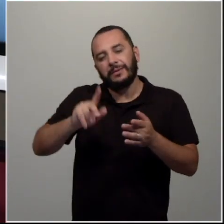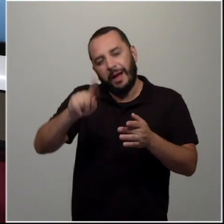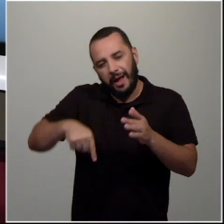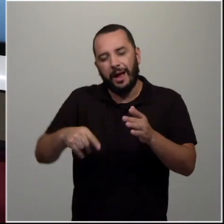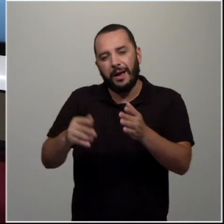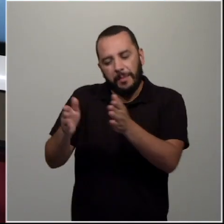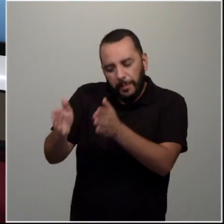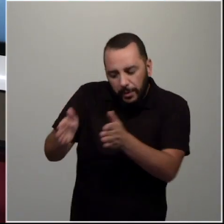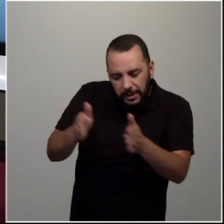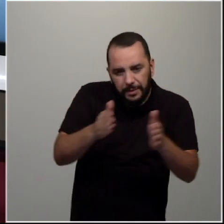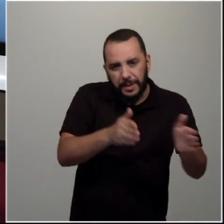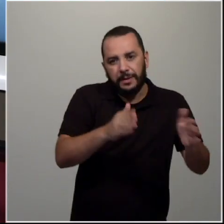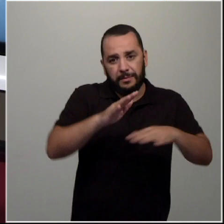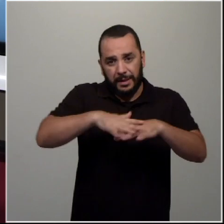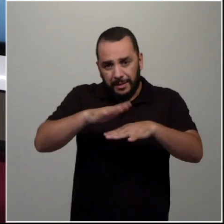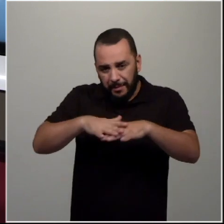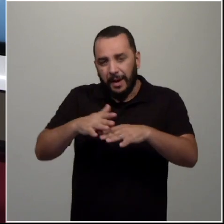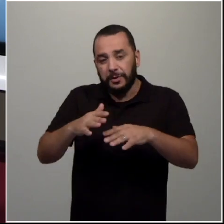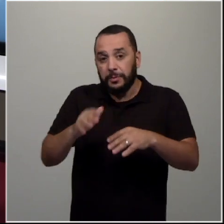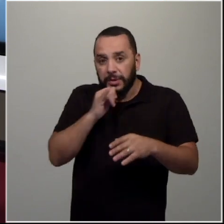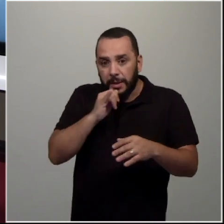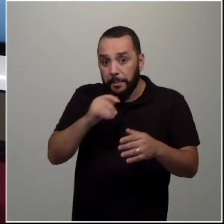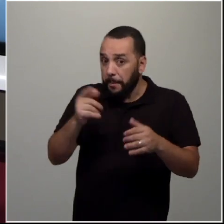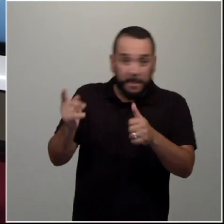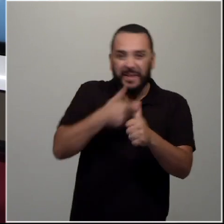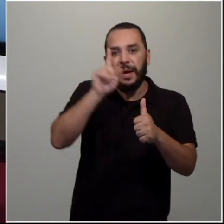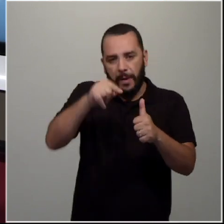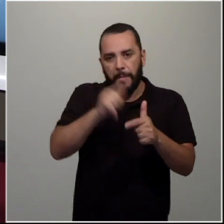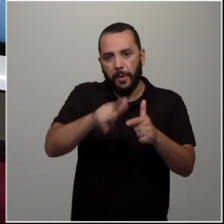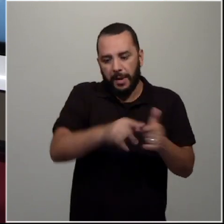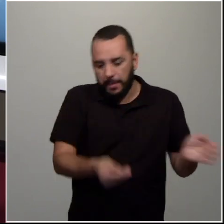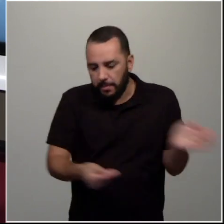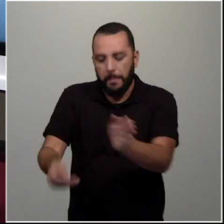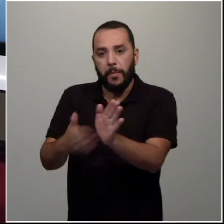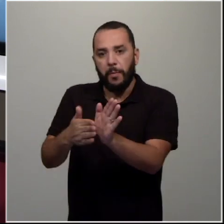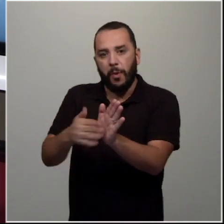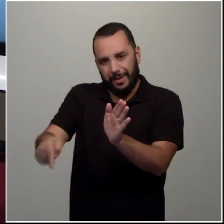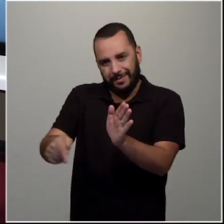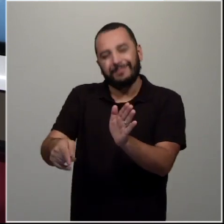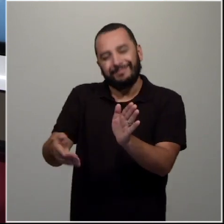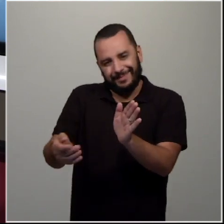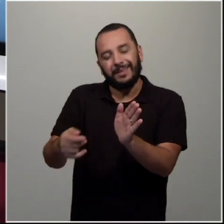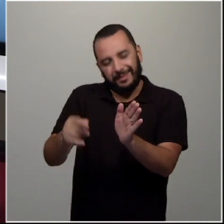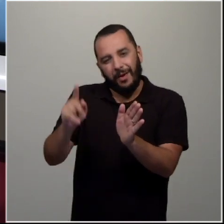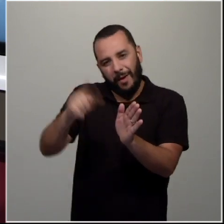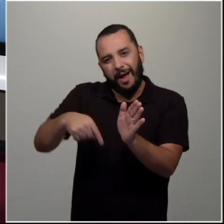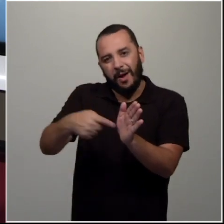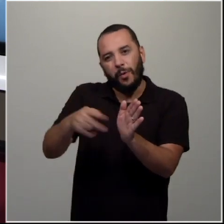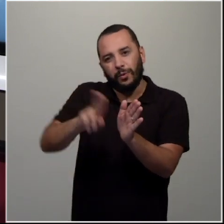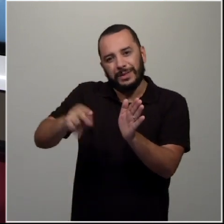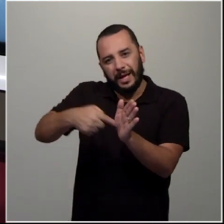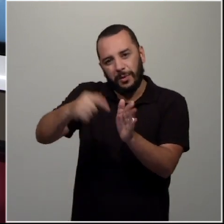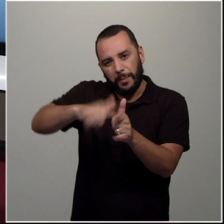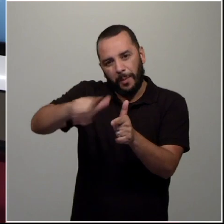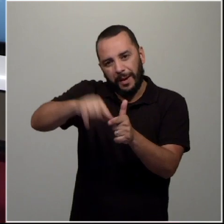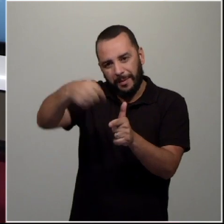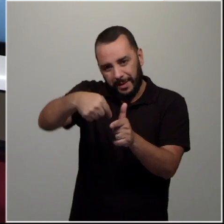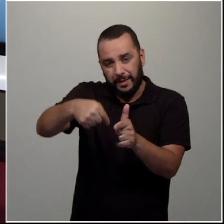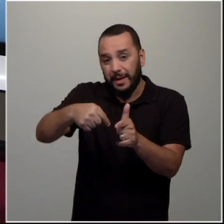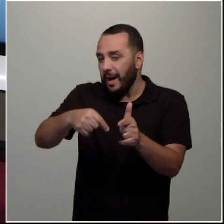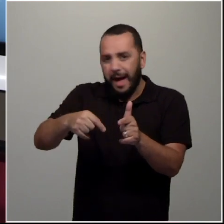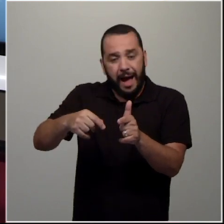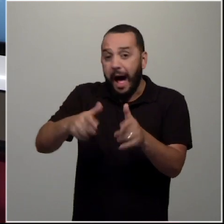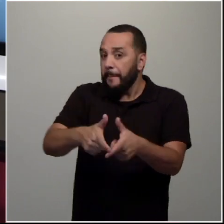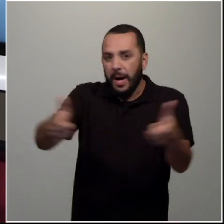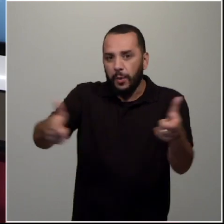procedimentos matemáticos vão surgindo a partir daquele problema que você propõe em sala de aula eu diria que muitos autores atualmente é seguem